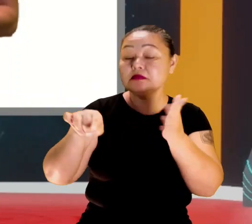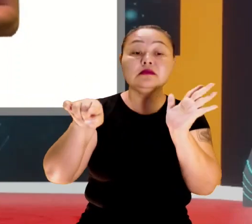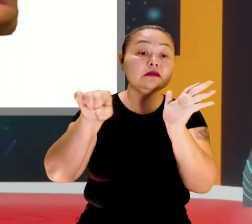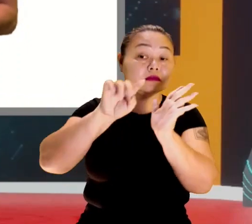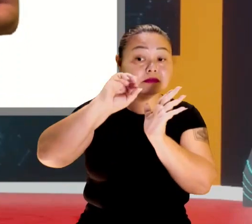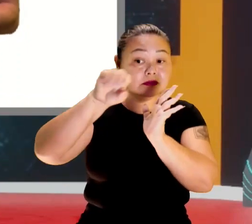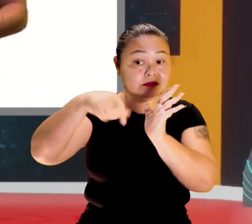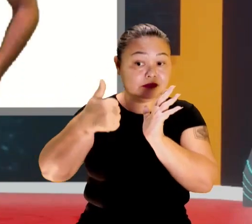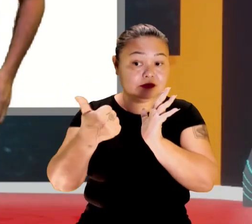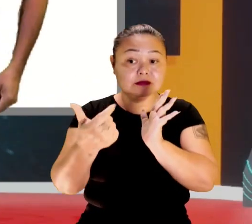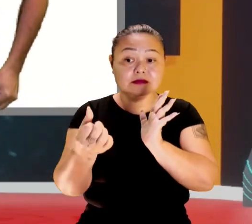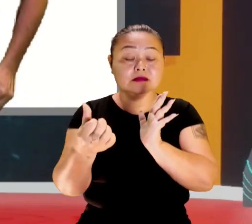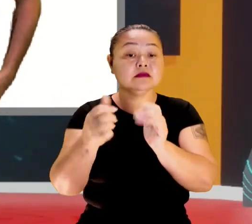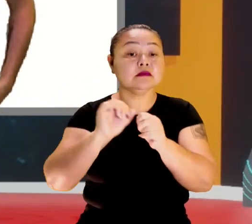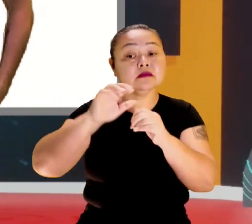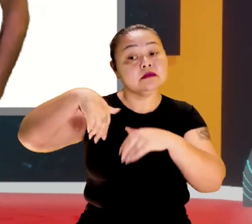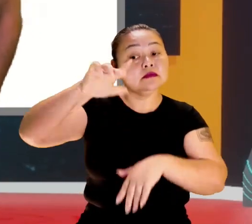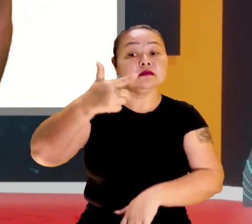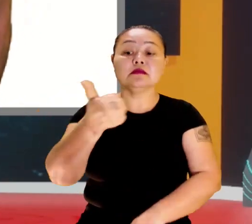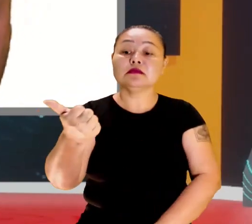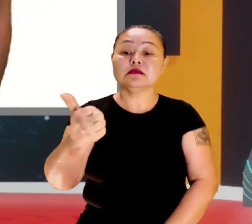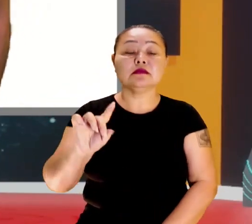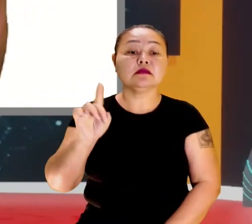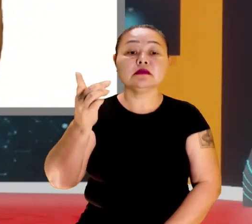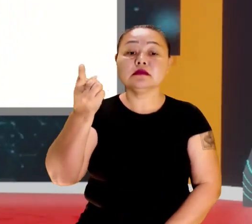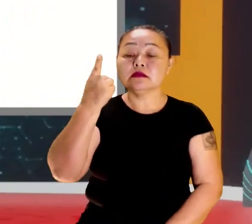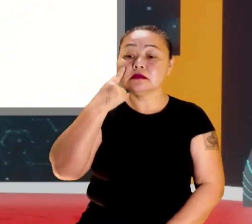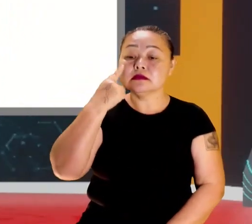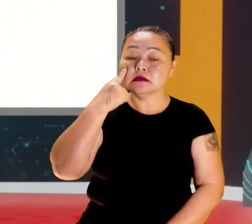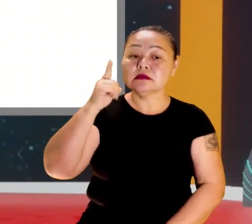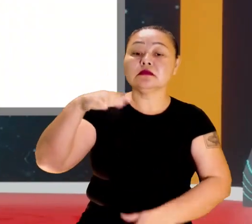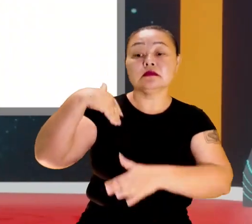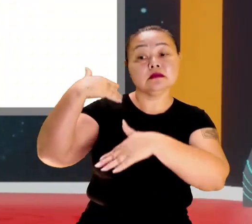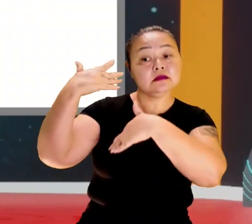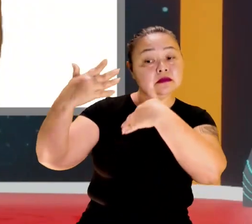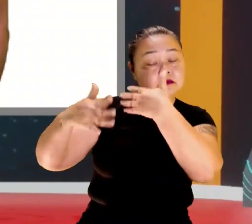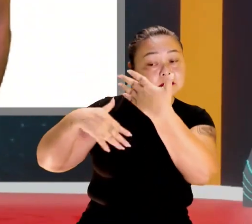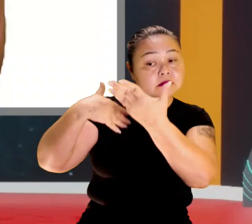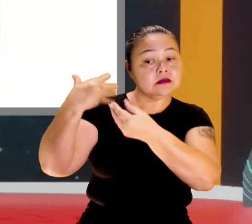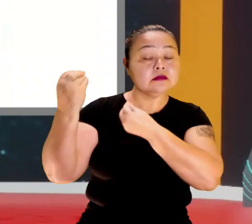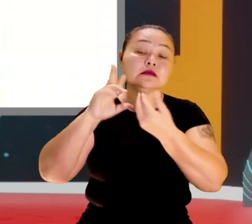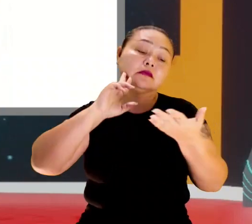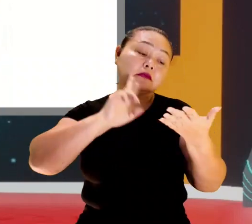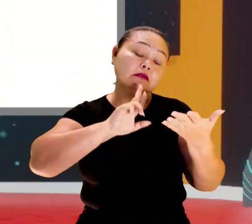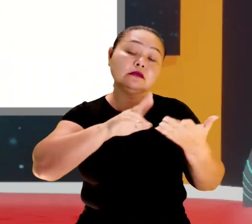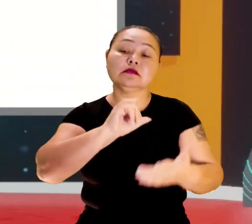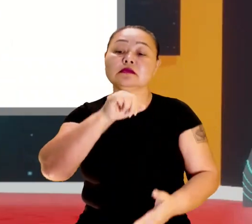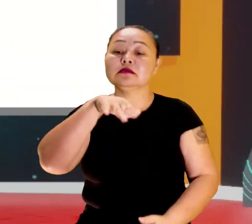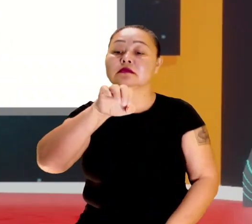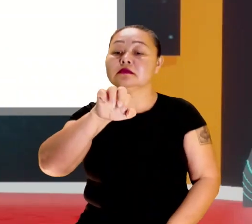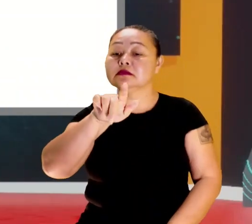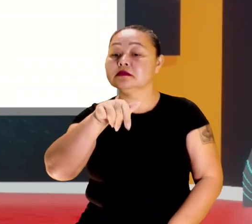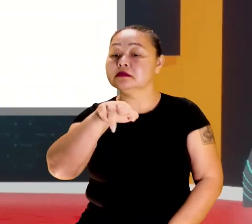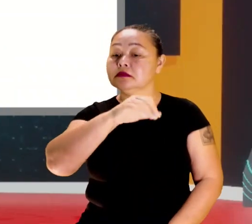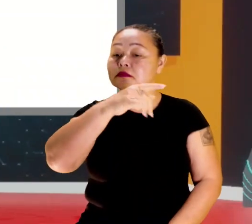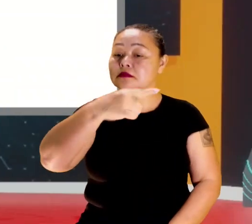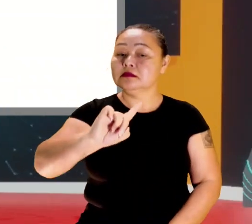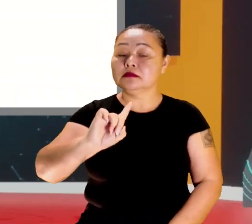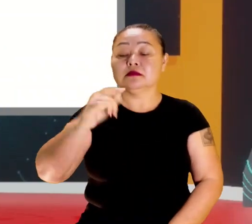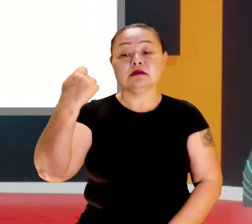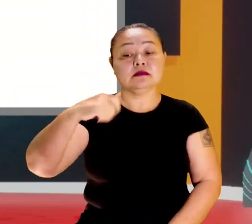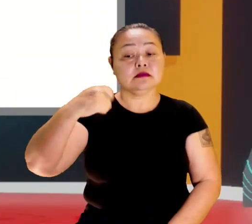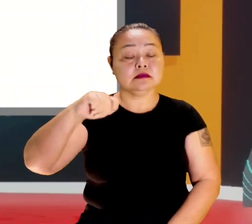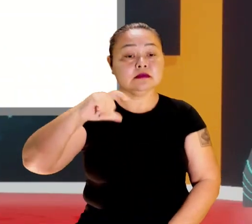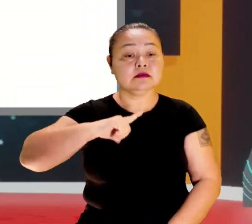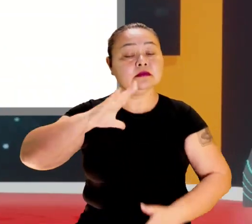de 21, né? E assim a gente vai ver com vocês agora um pouquinho de como resolver as inequações, tá? Vocês precisam